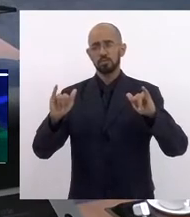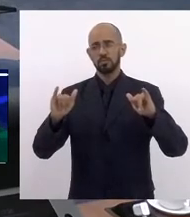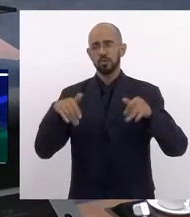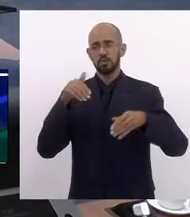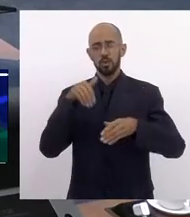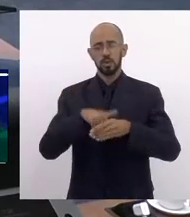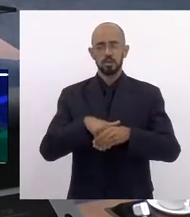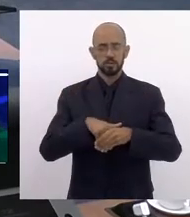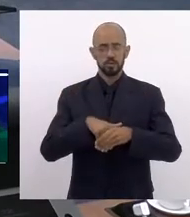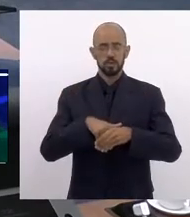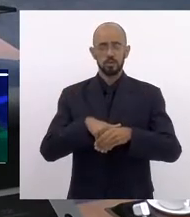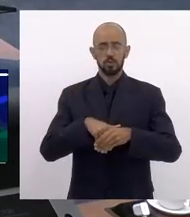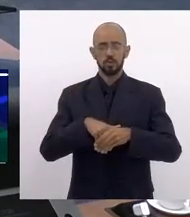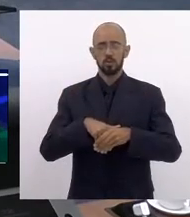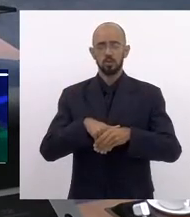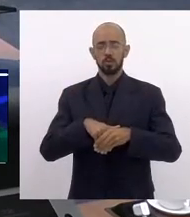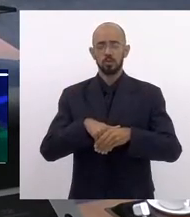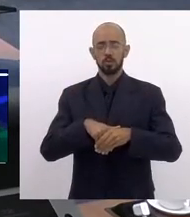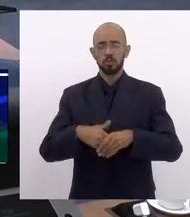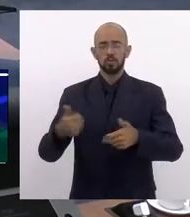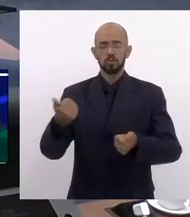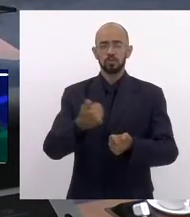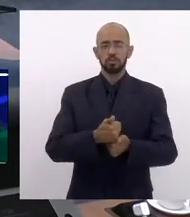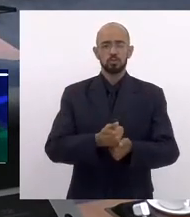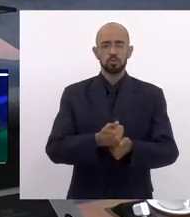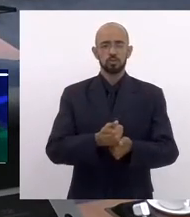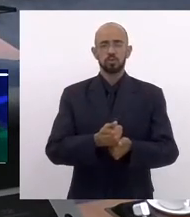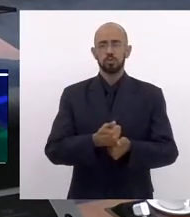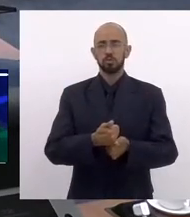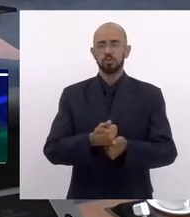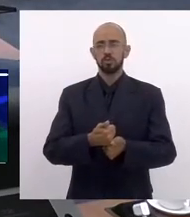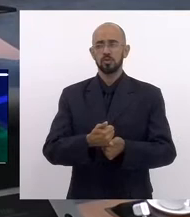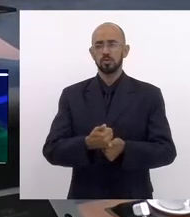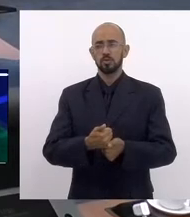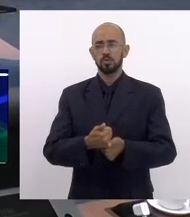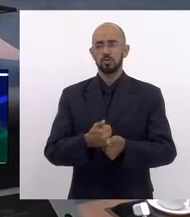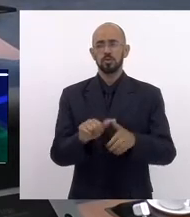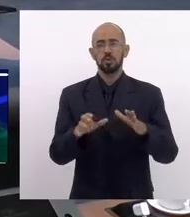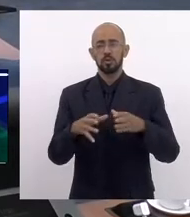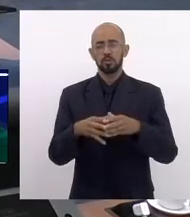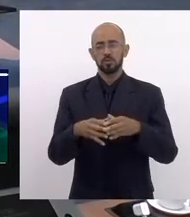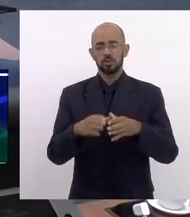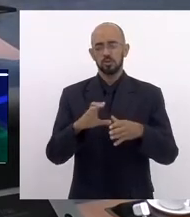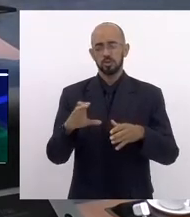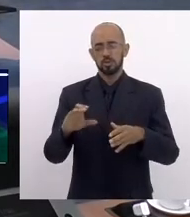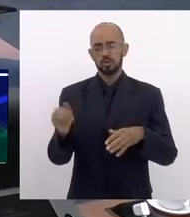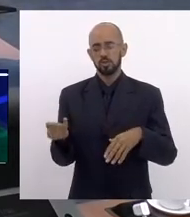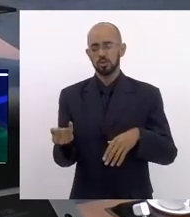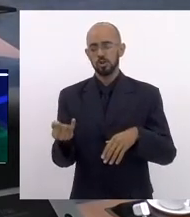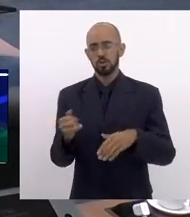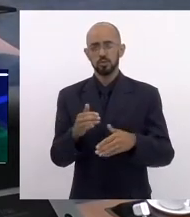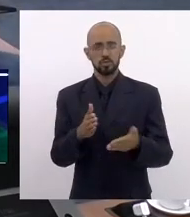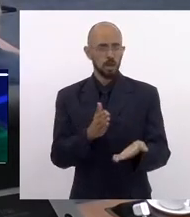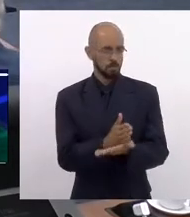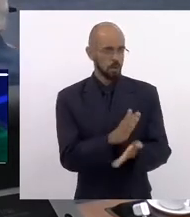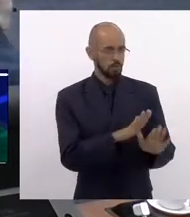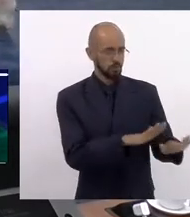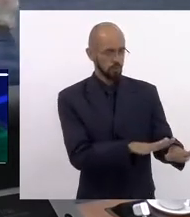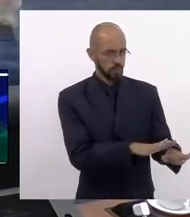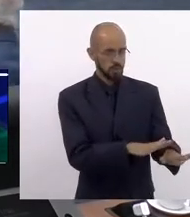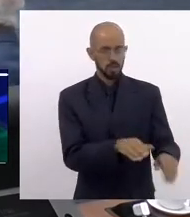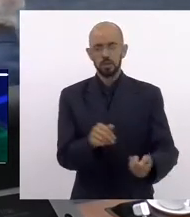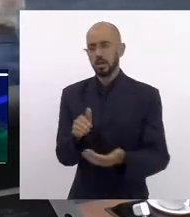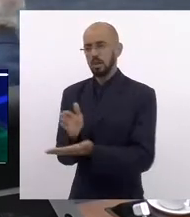em votação, o substitutivo da comissão da CCJ. Os senhores que aprovam, permaneçam como